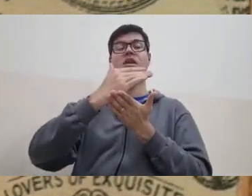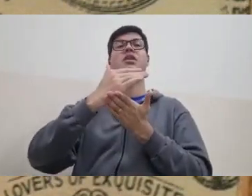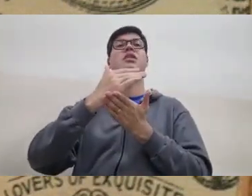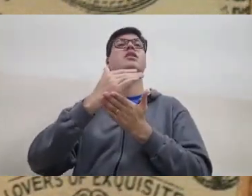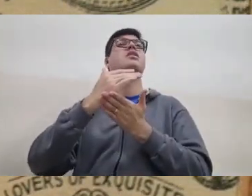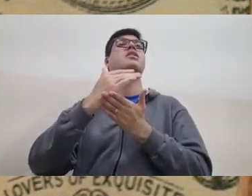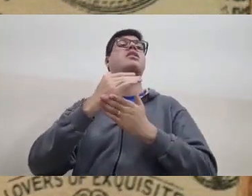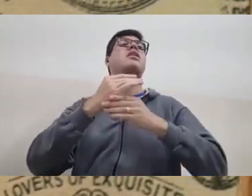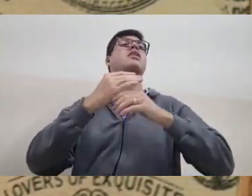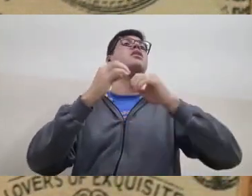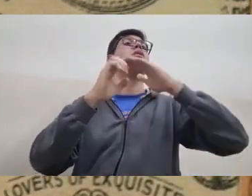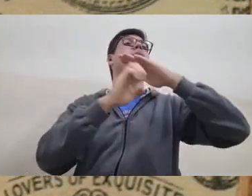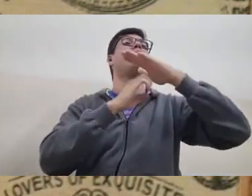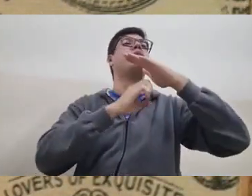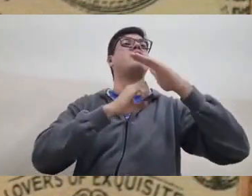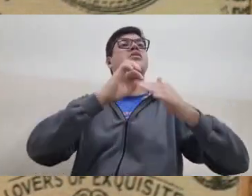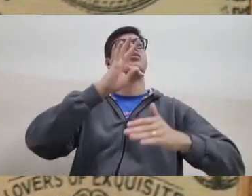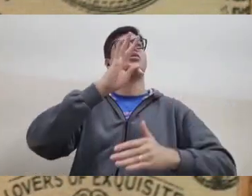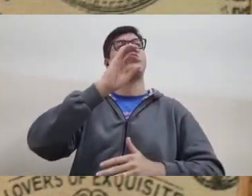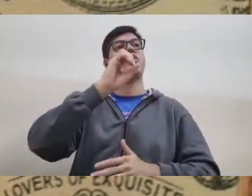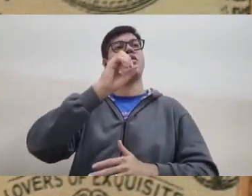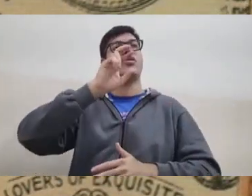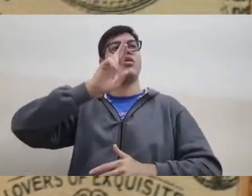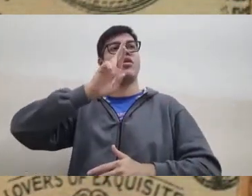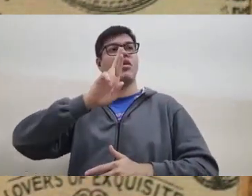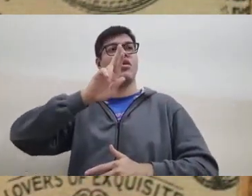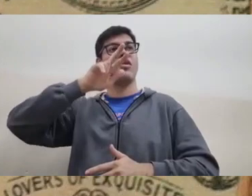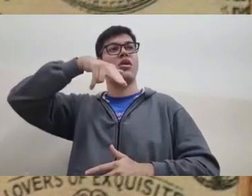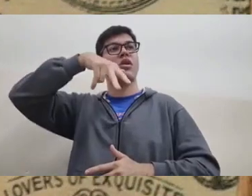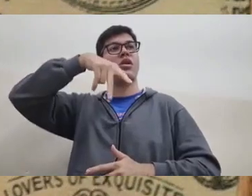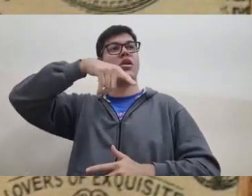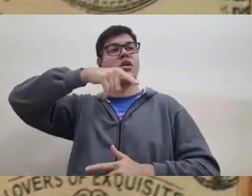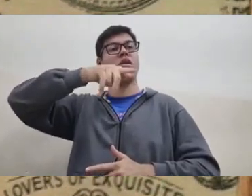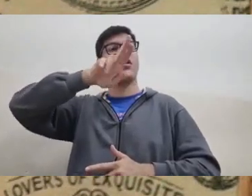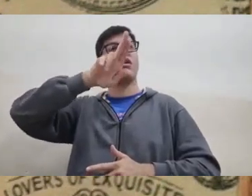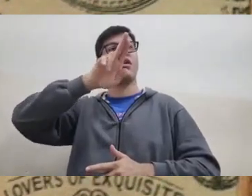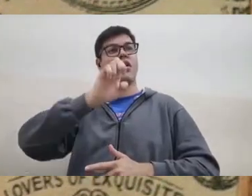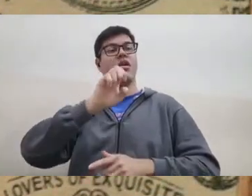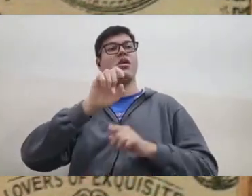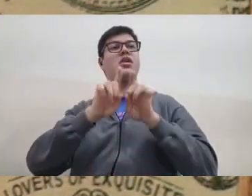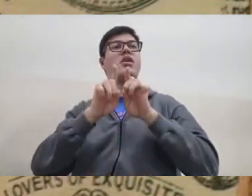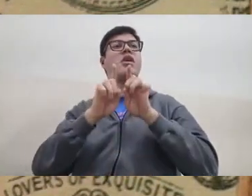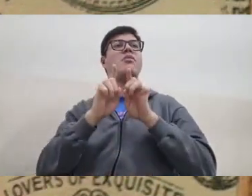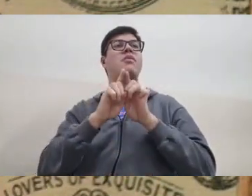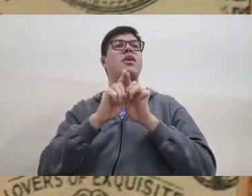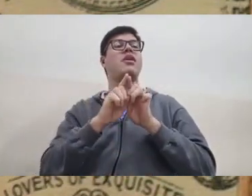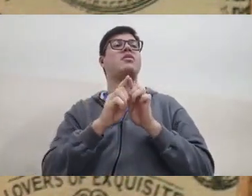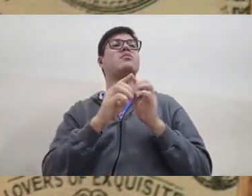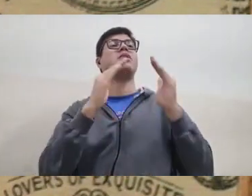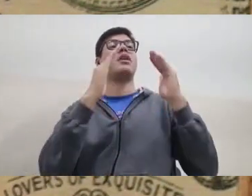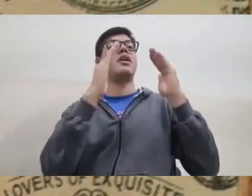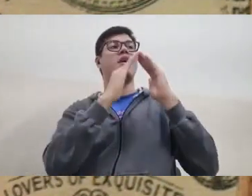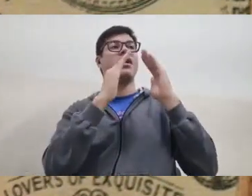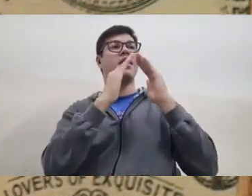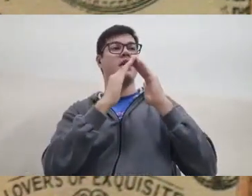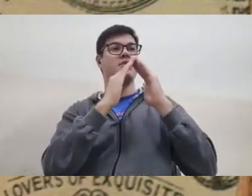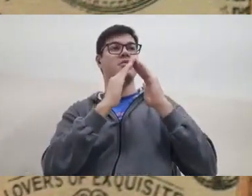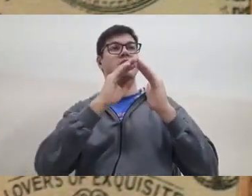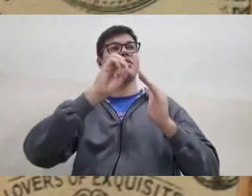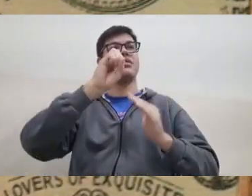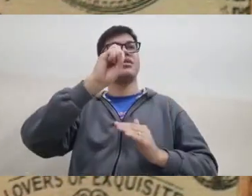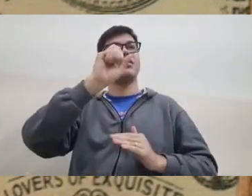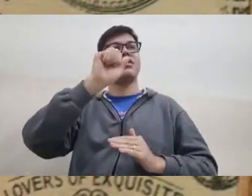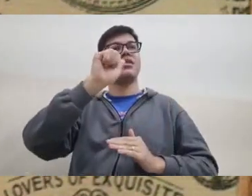Trabalhei na torque eu trabalhei no na clínica Saião fazia remédio